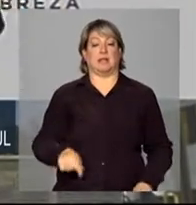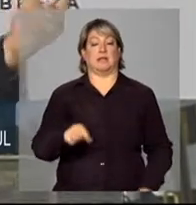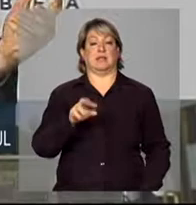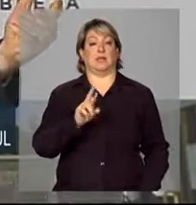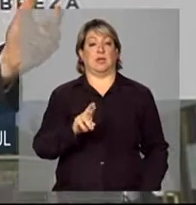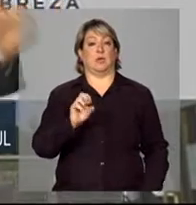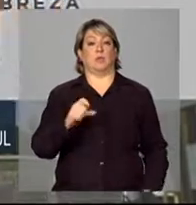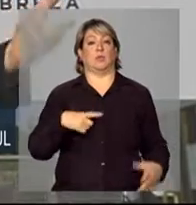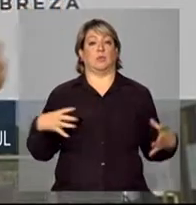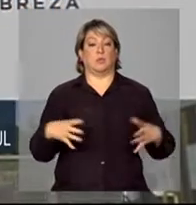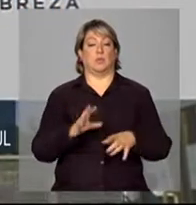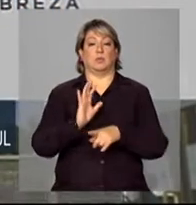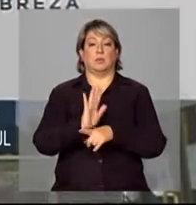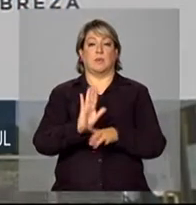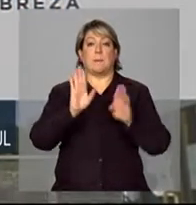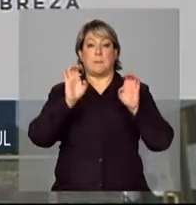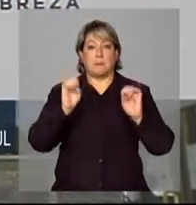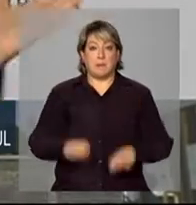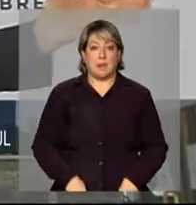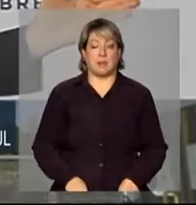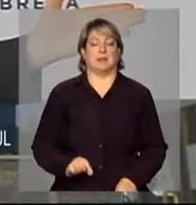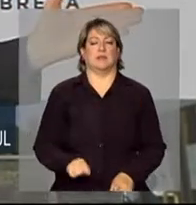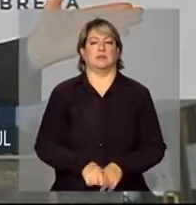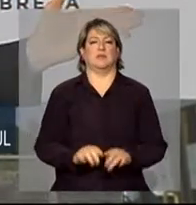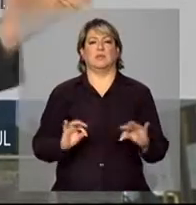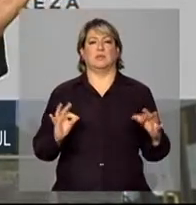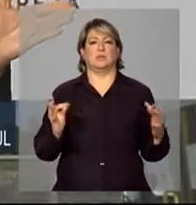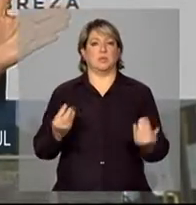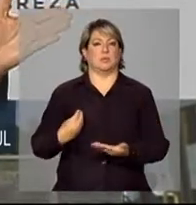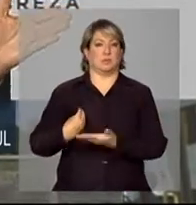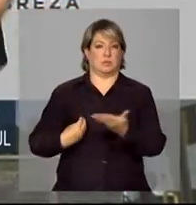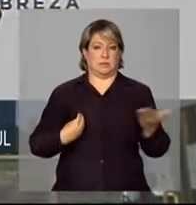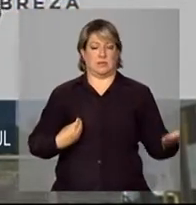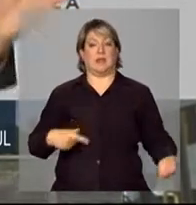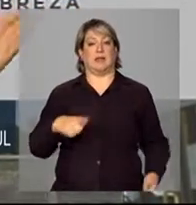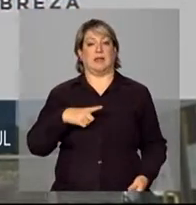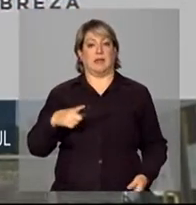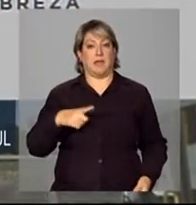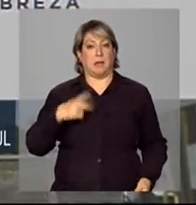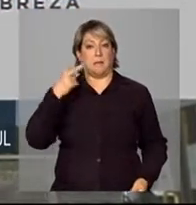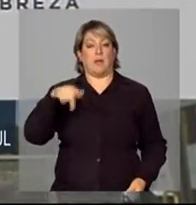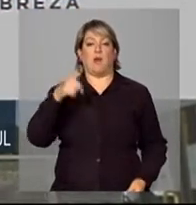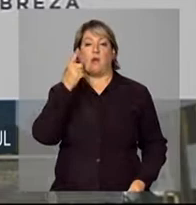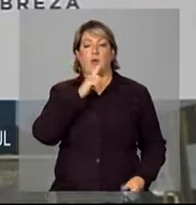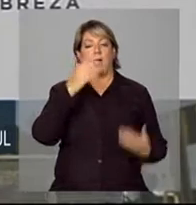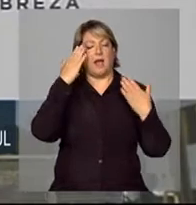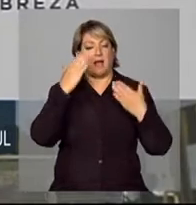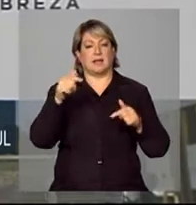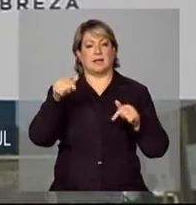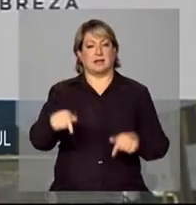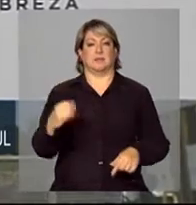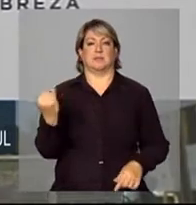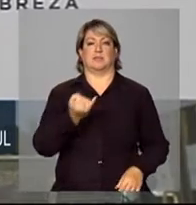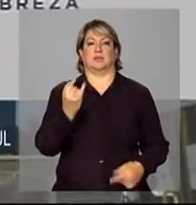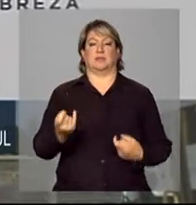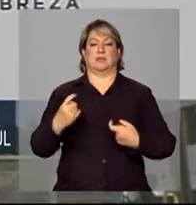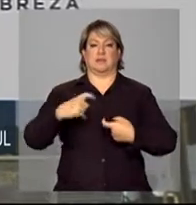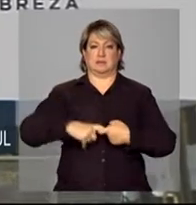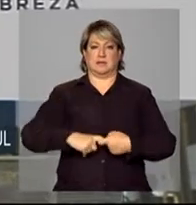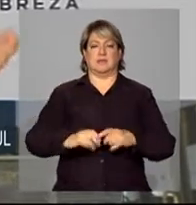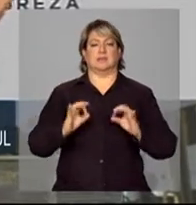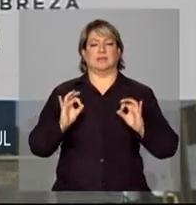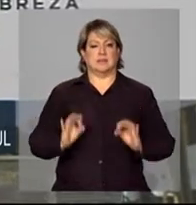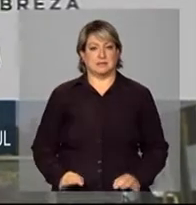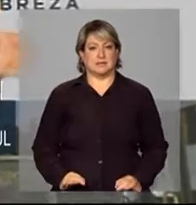um exemplo em gestão pública, todos eles estão aqui para lhe agradecer esta importante parceria. Com